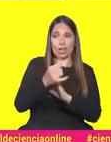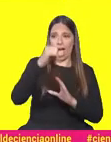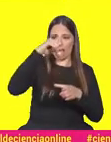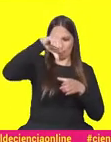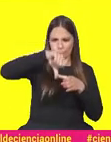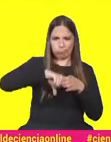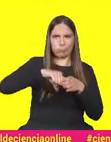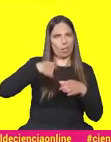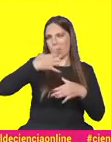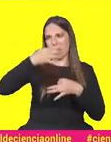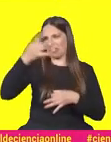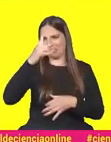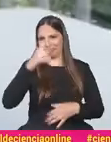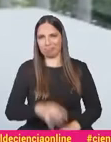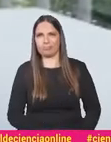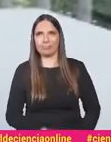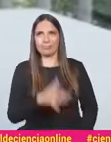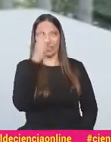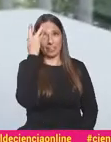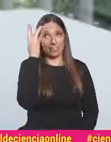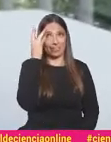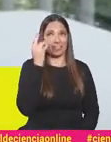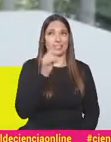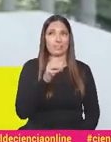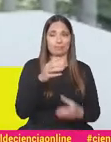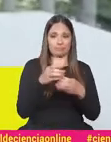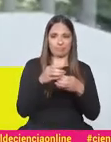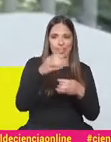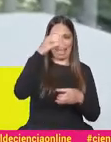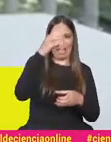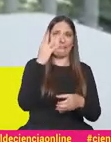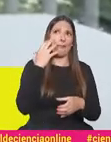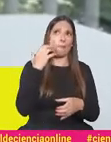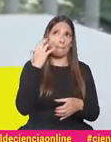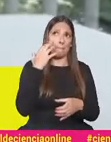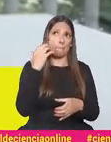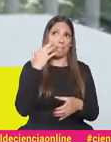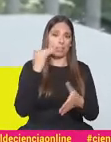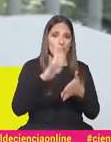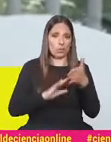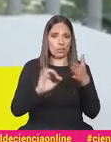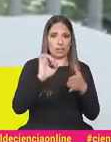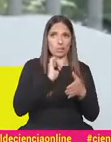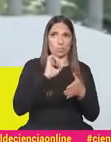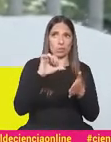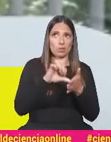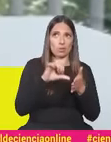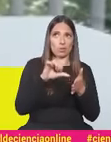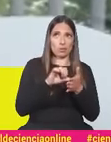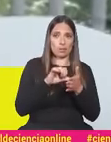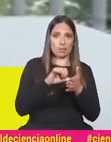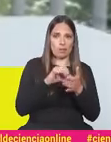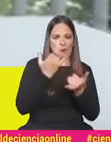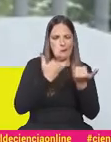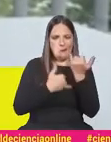acredito. Eu tentei reutilizar uma garrafa de plástico e os meus colegas aqui do Centro de Ciência Viva apagaram uma